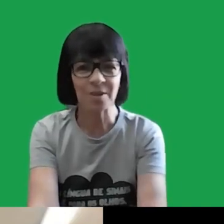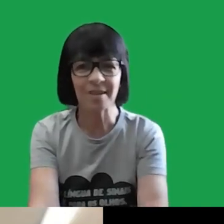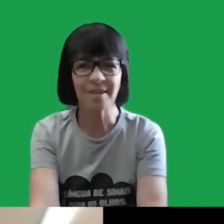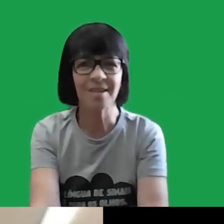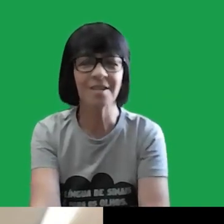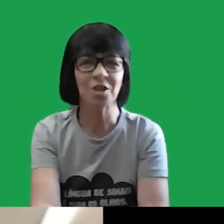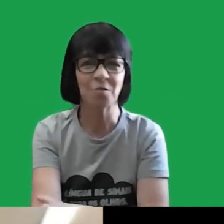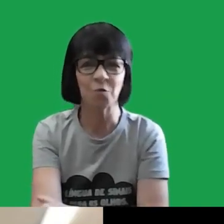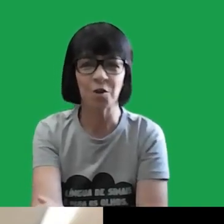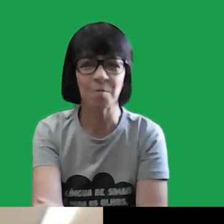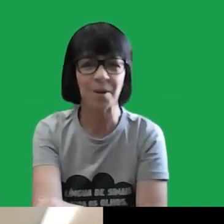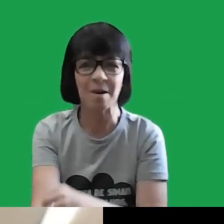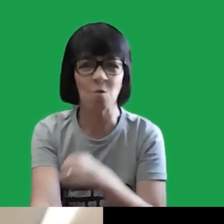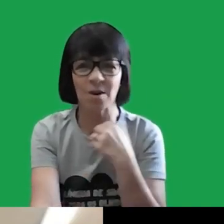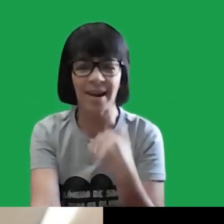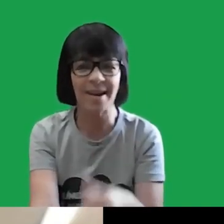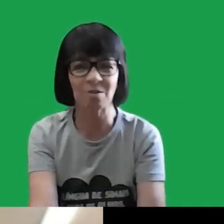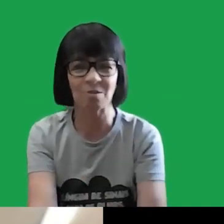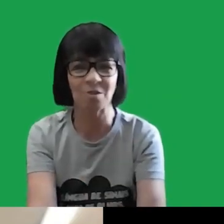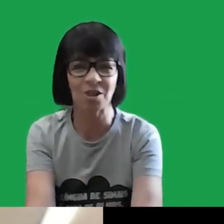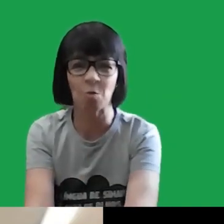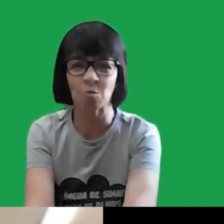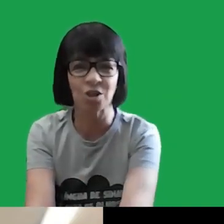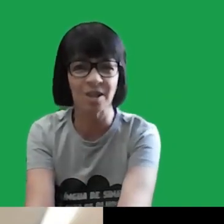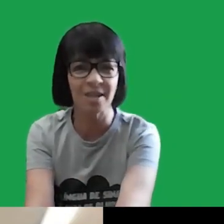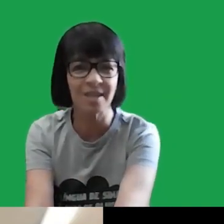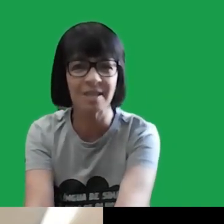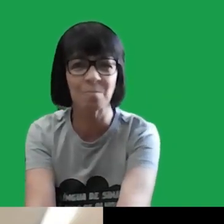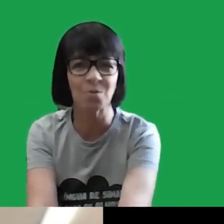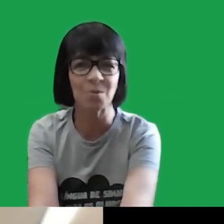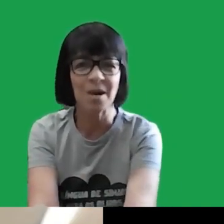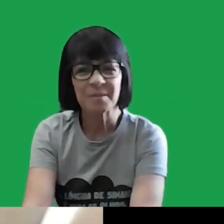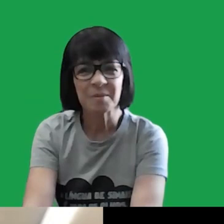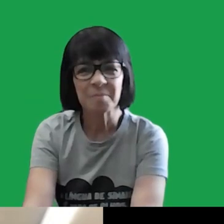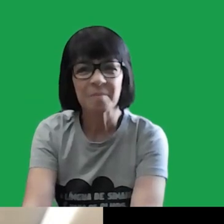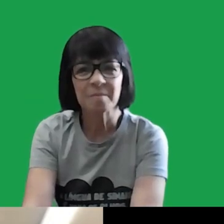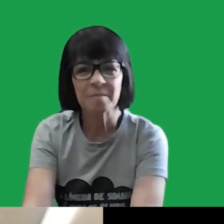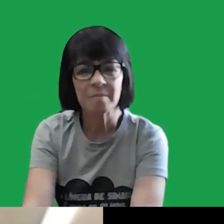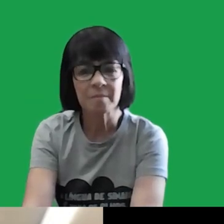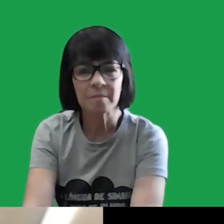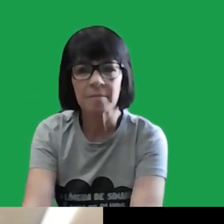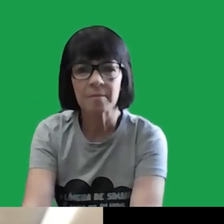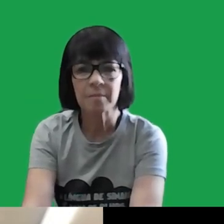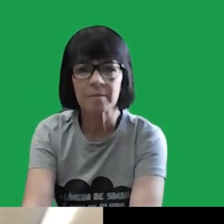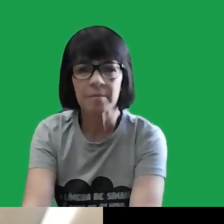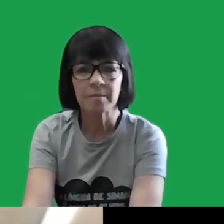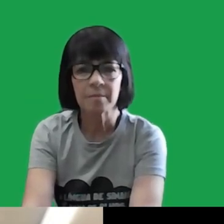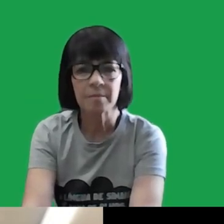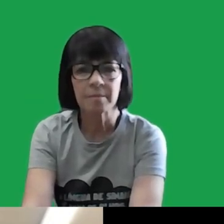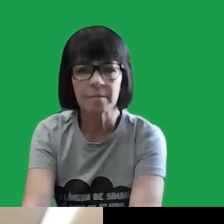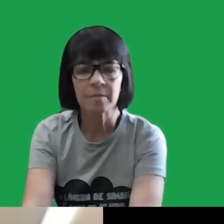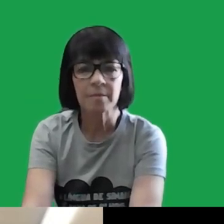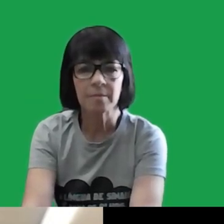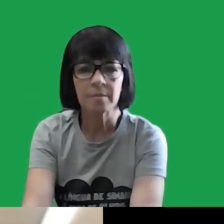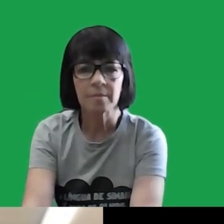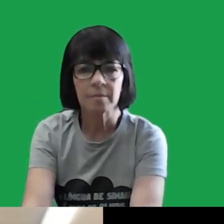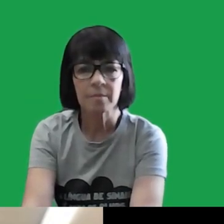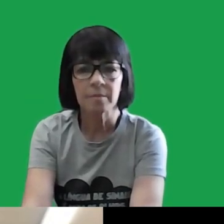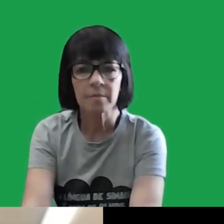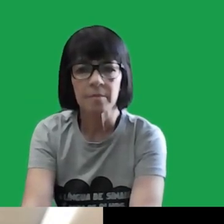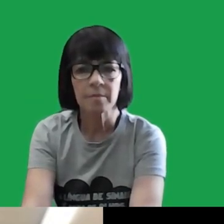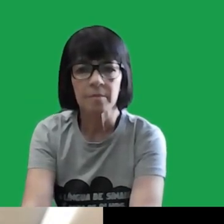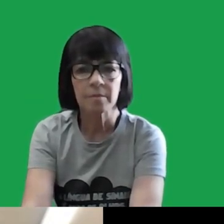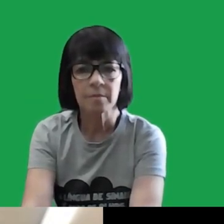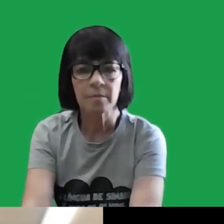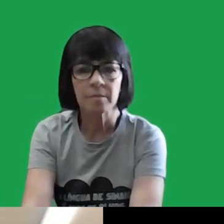lugares importantes, fui para congressos de autismo. E eu queria perguntar para vocês, né, como que foi